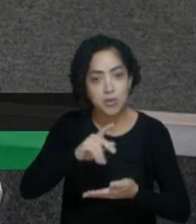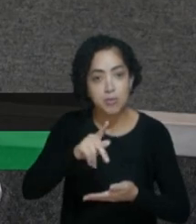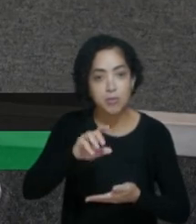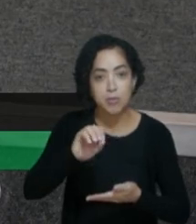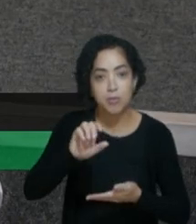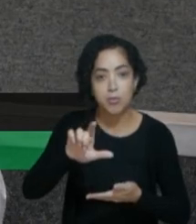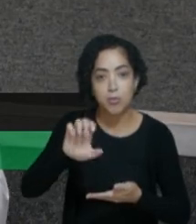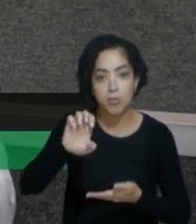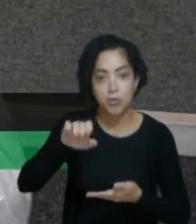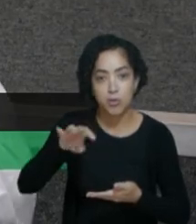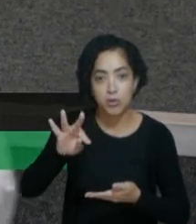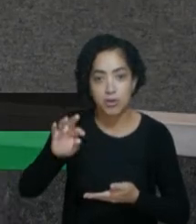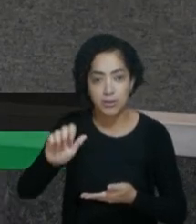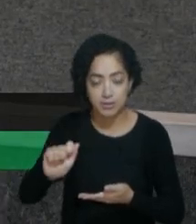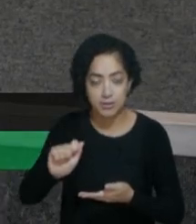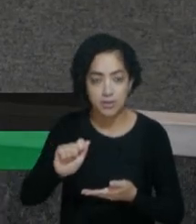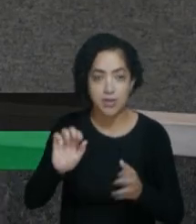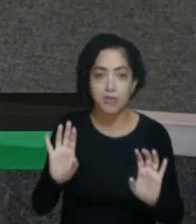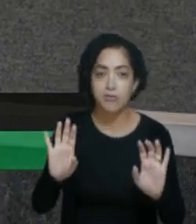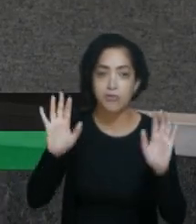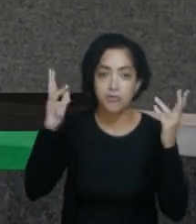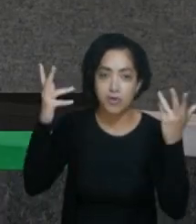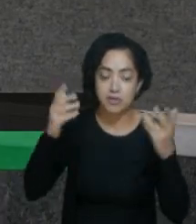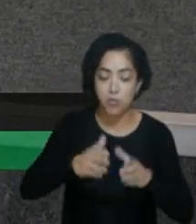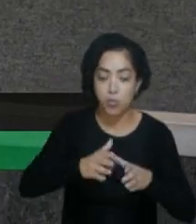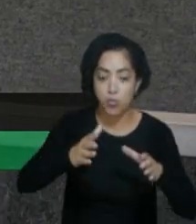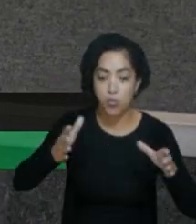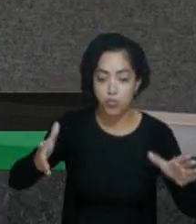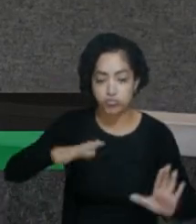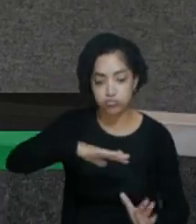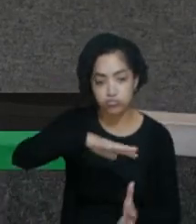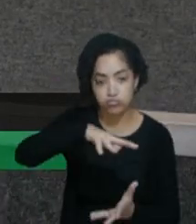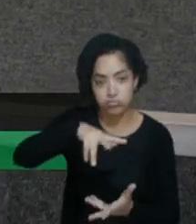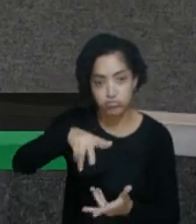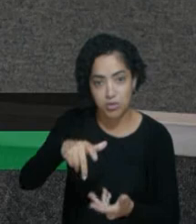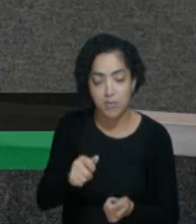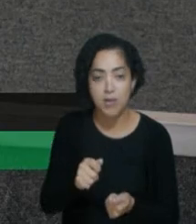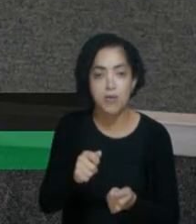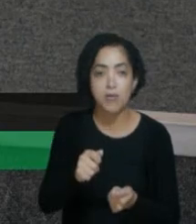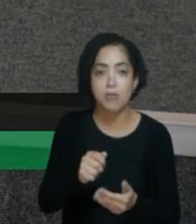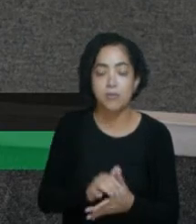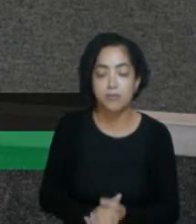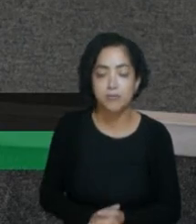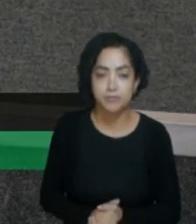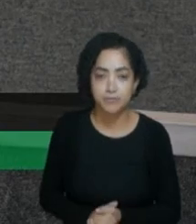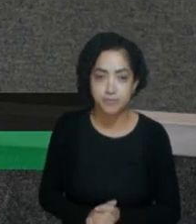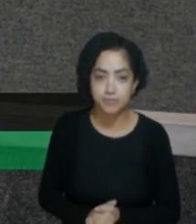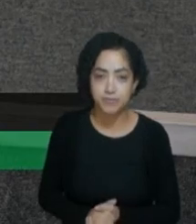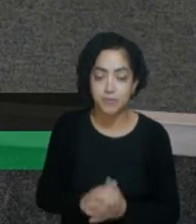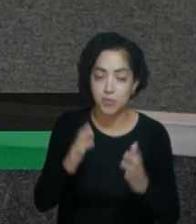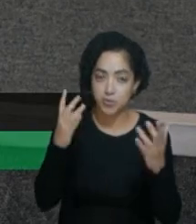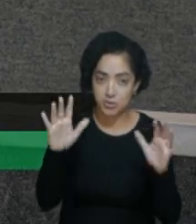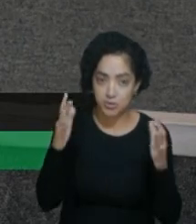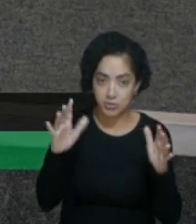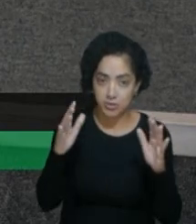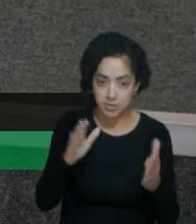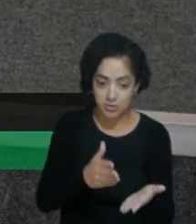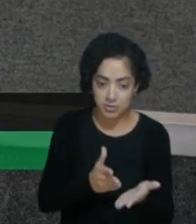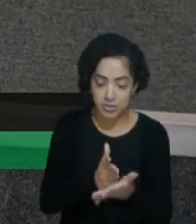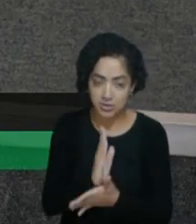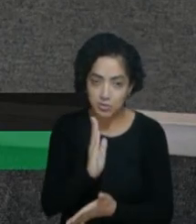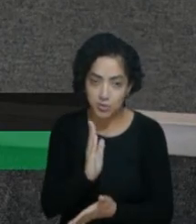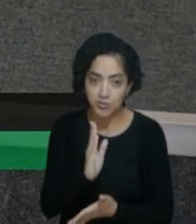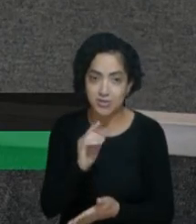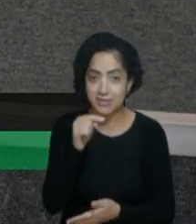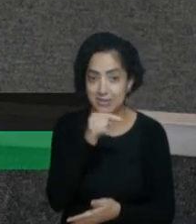Rio doeste com a sua festa da polenta a maior polenta do mundo e quiçá possamos n celebrar a aprovação desse desse projeto